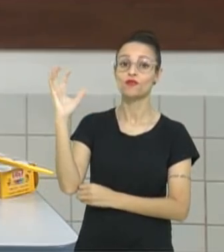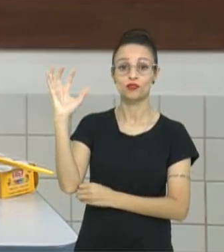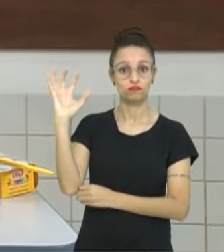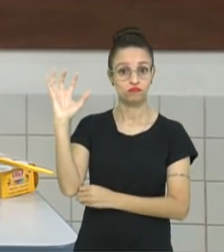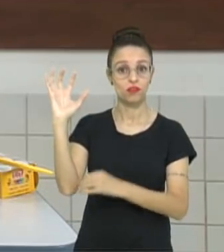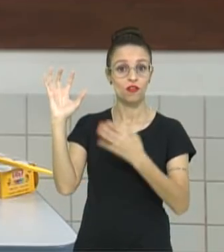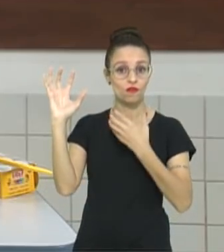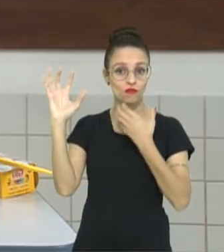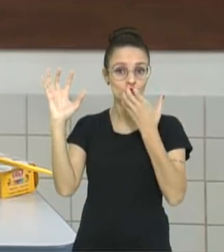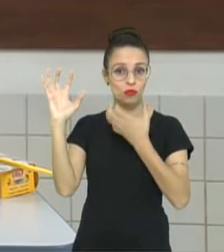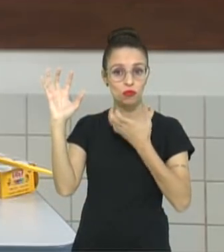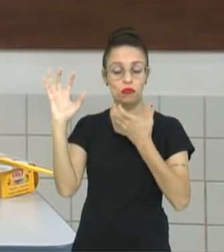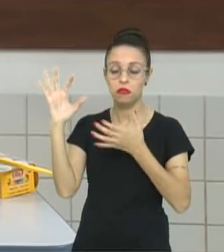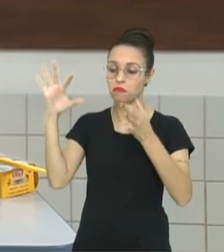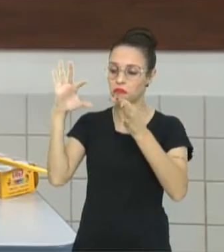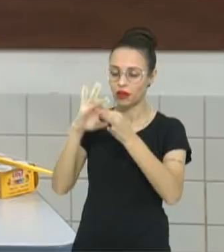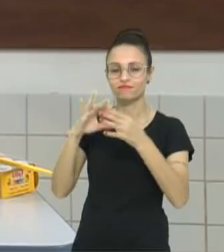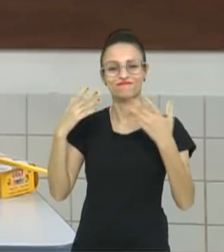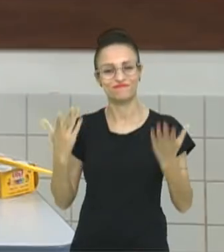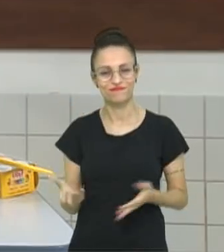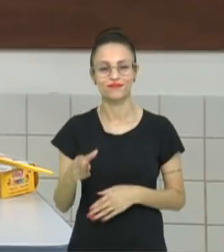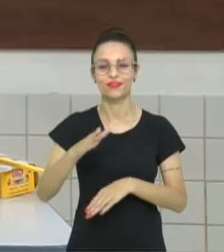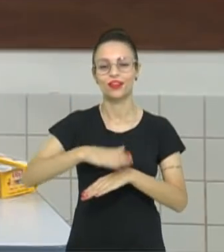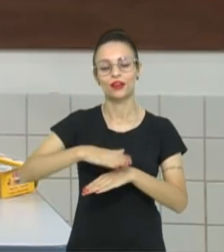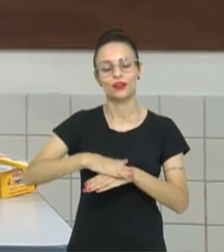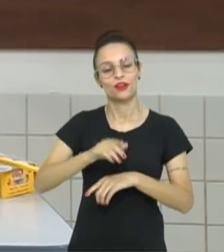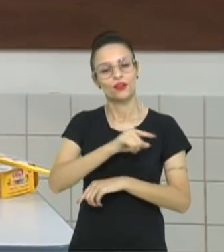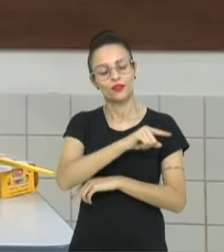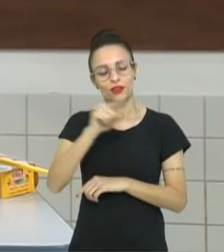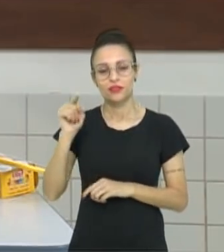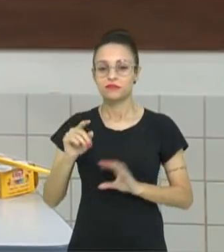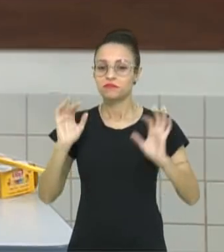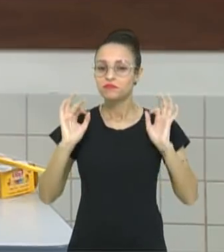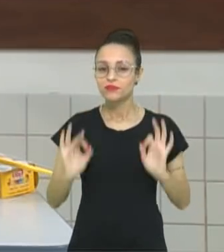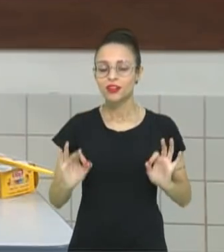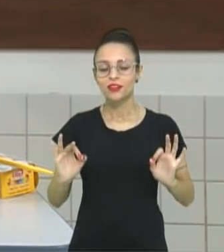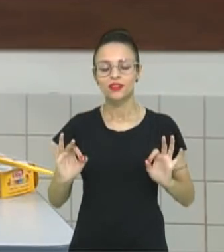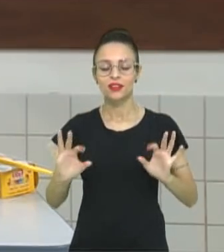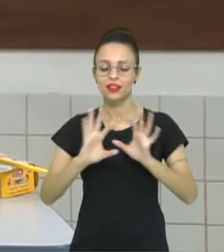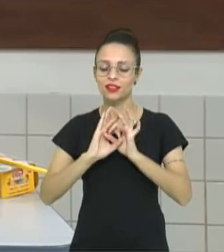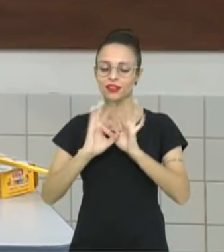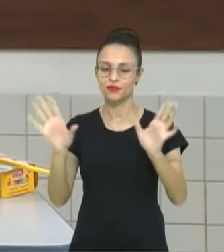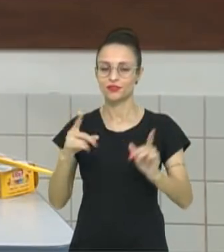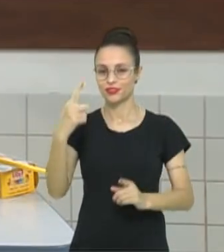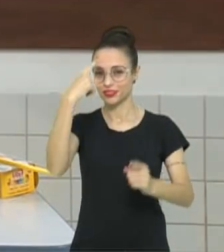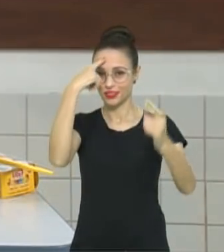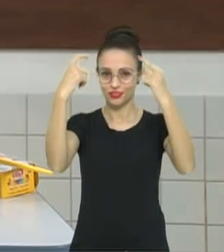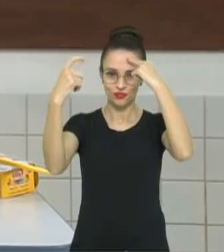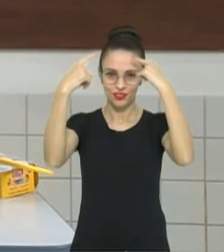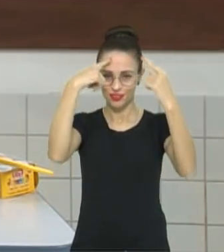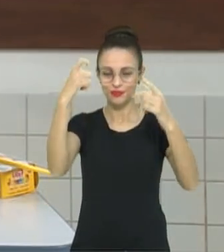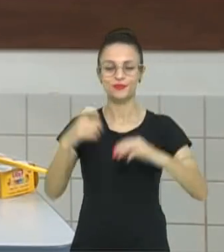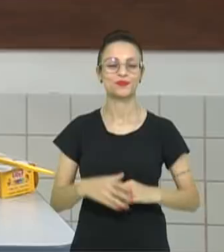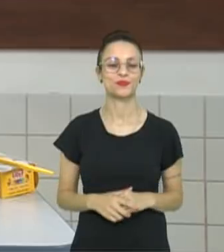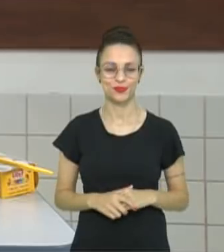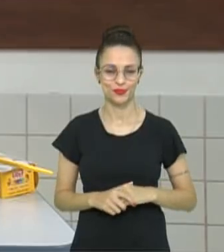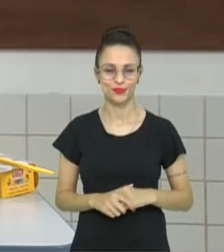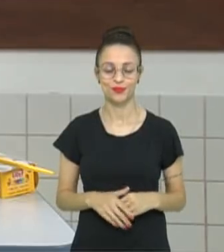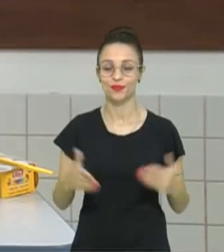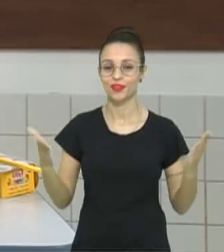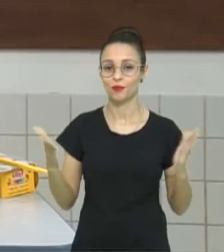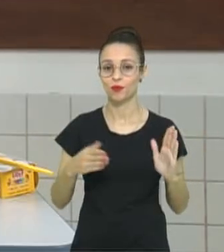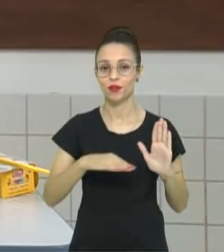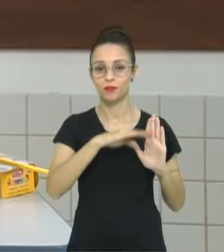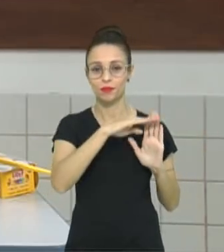da época. Então, assim, você vai né, realmente usar a sua criatividade. Aí a gente vai lá para o